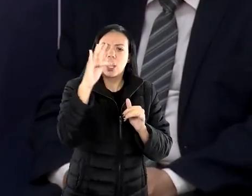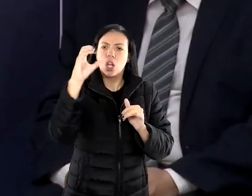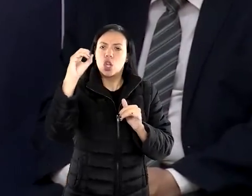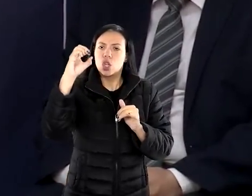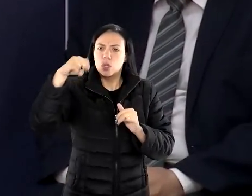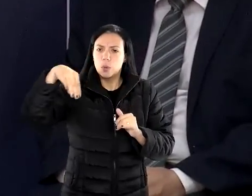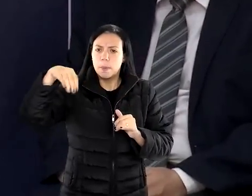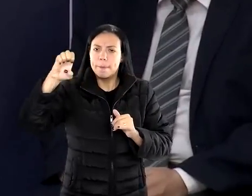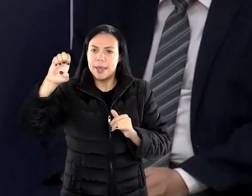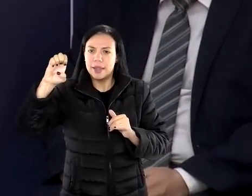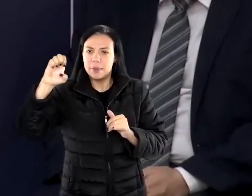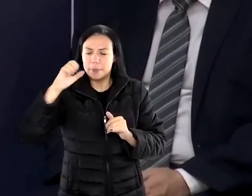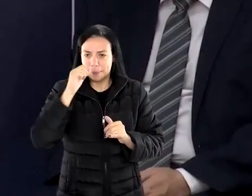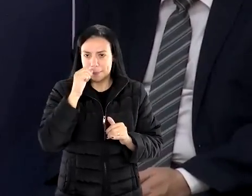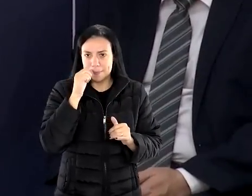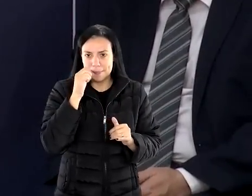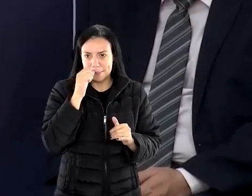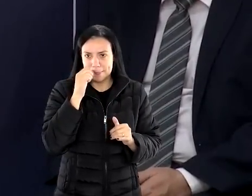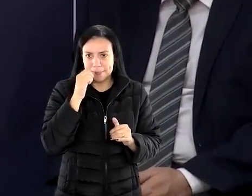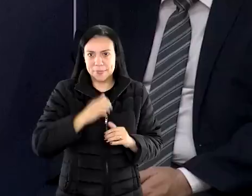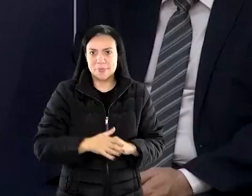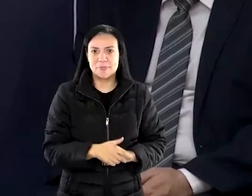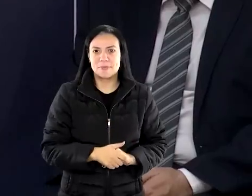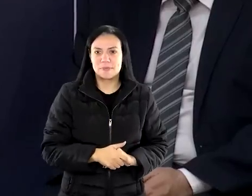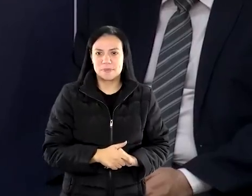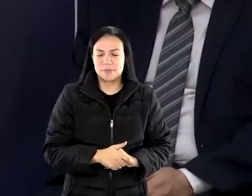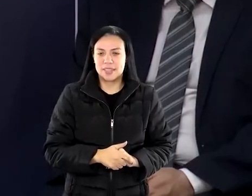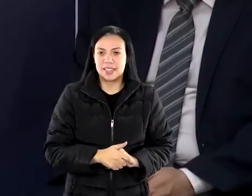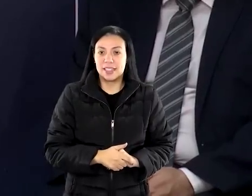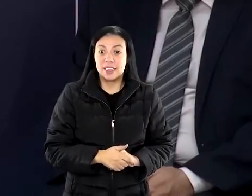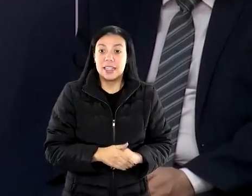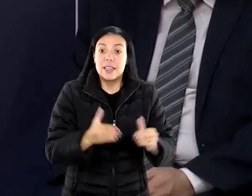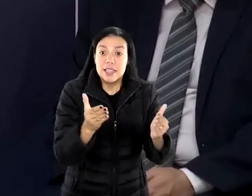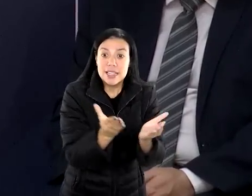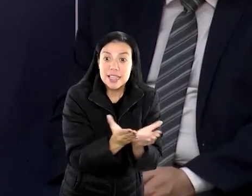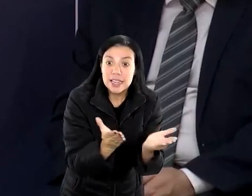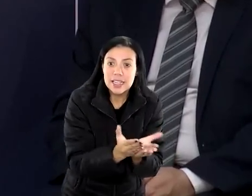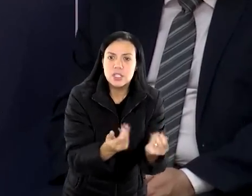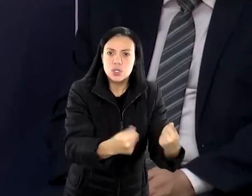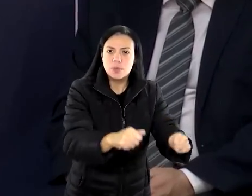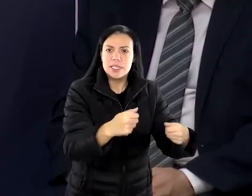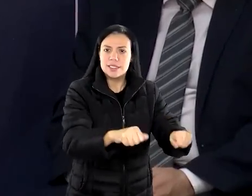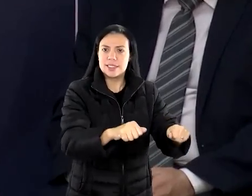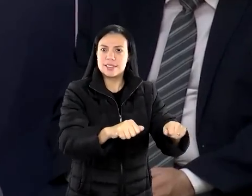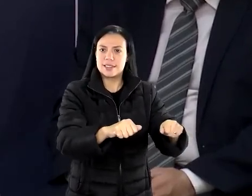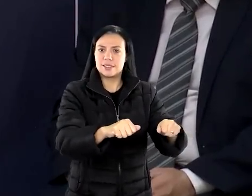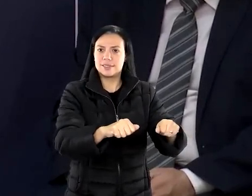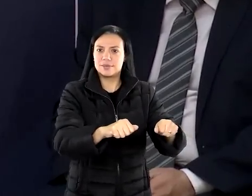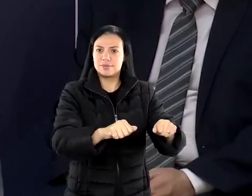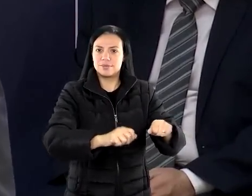presbiteriano. Completou ou não? Crente. Seja crente.